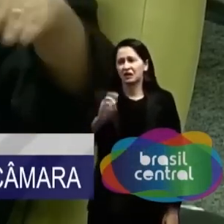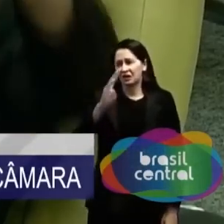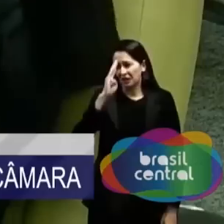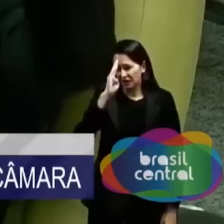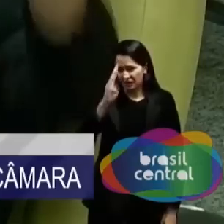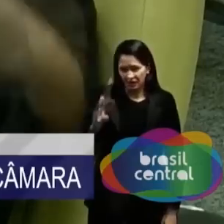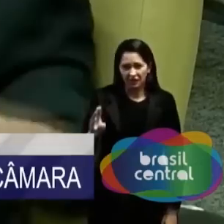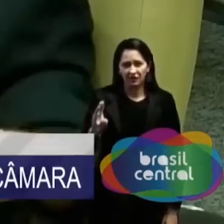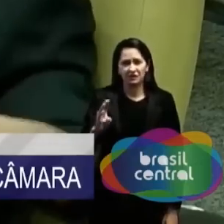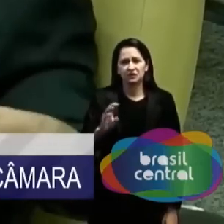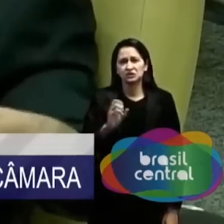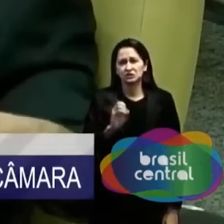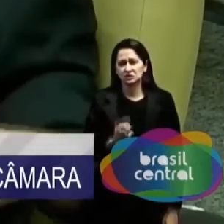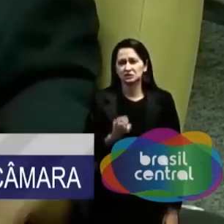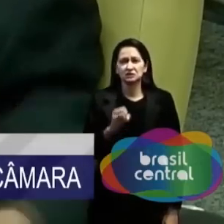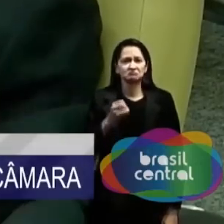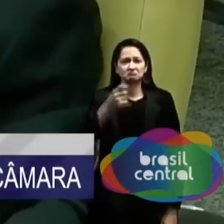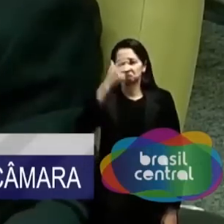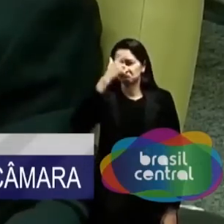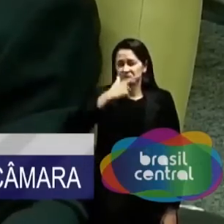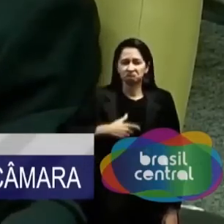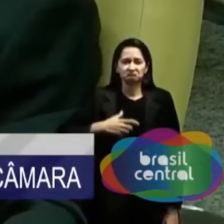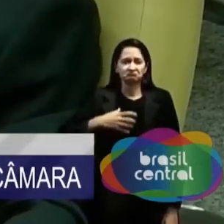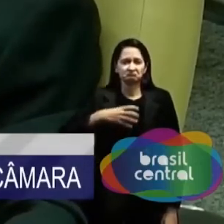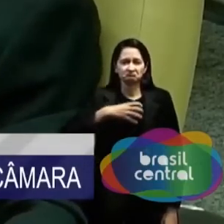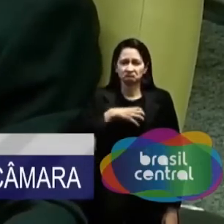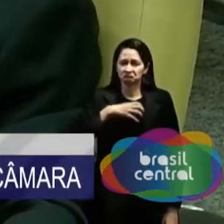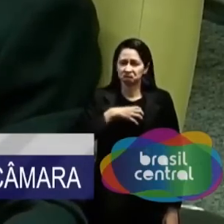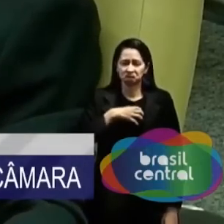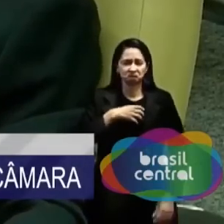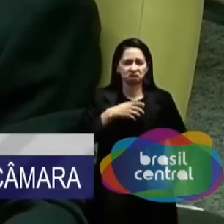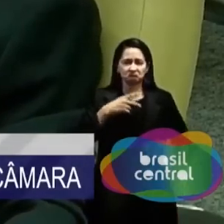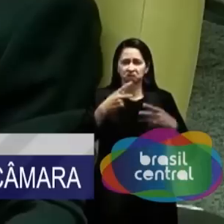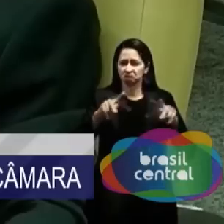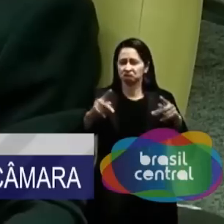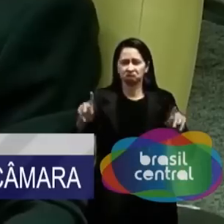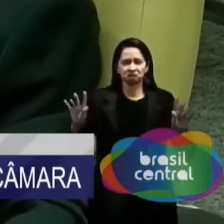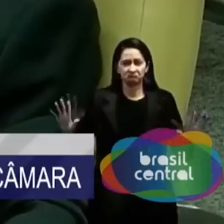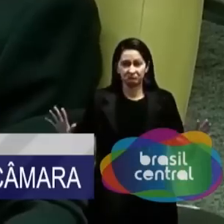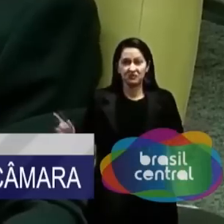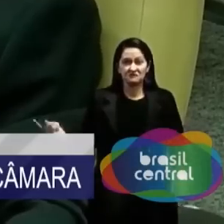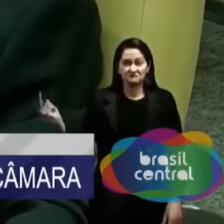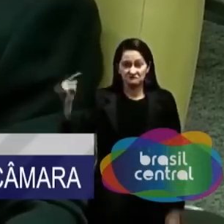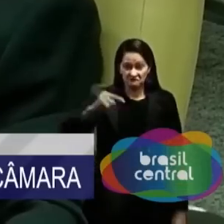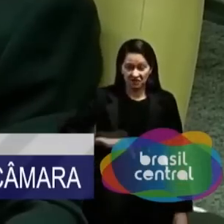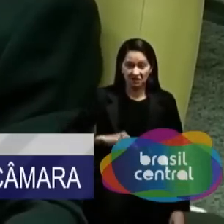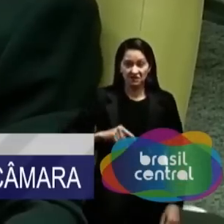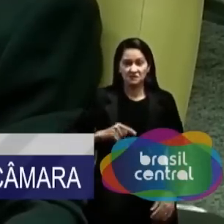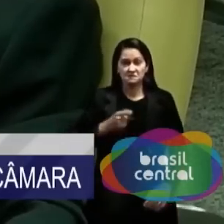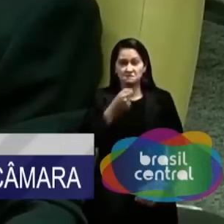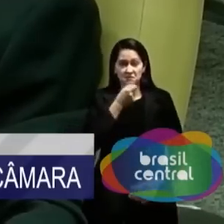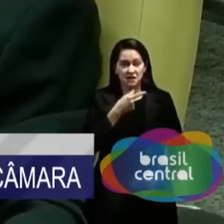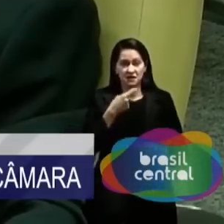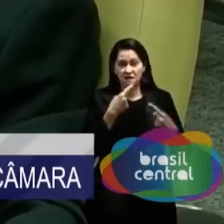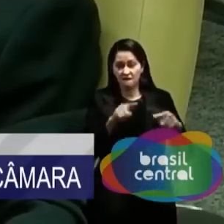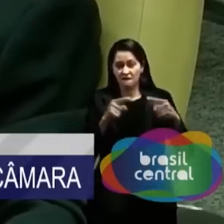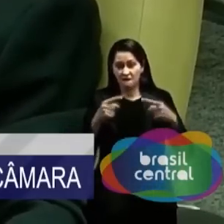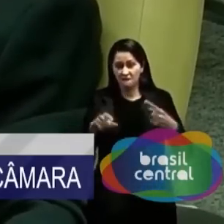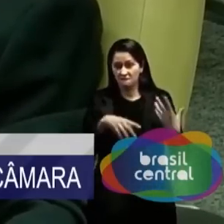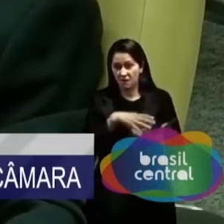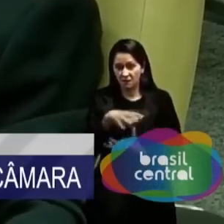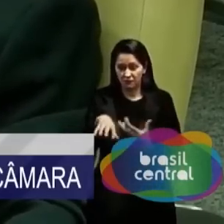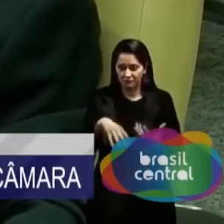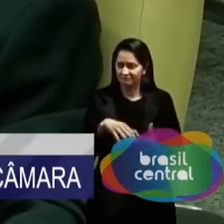se é bicha ou se é homem. Mas se vem pra cá pra fazer algazarra, pra fazer